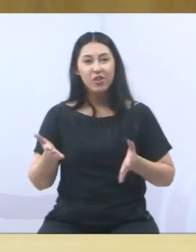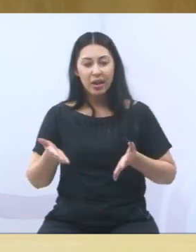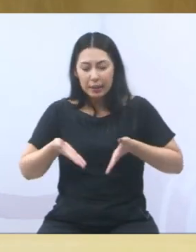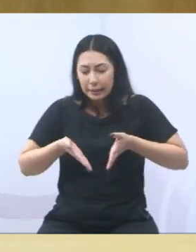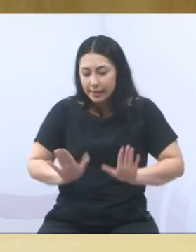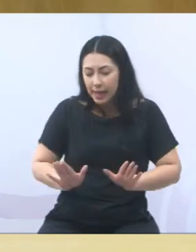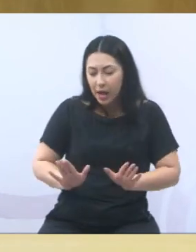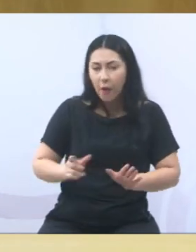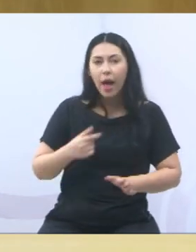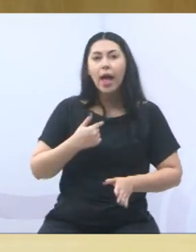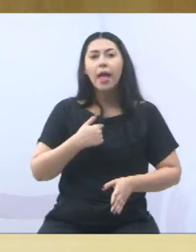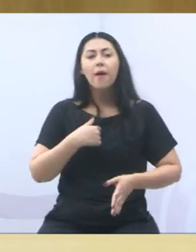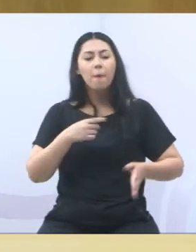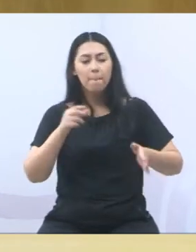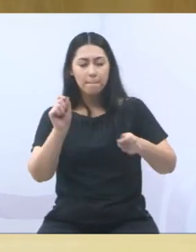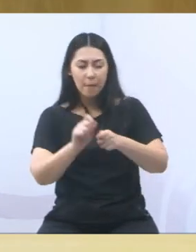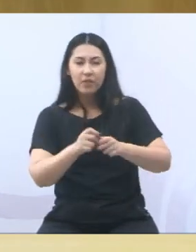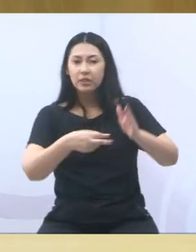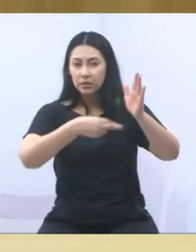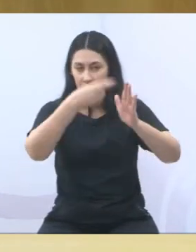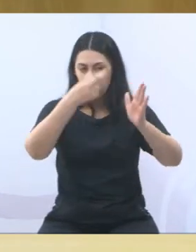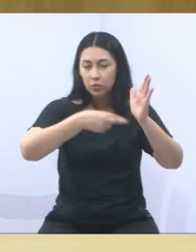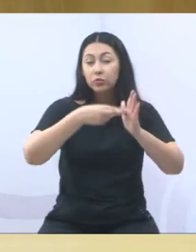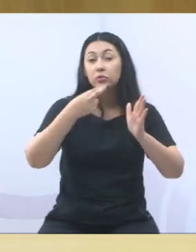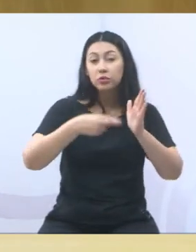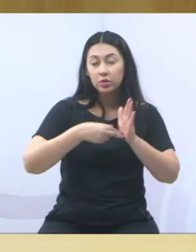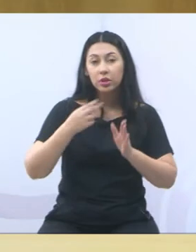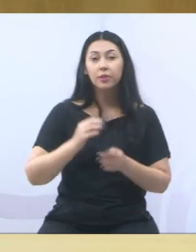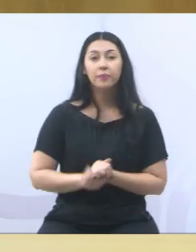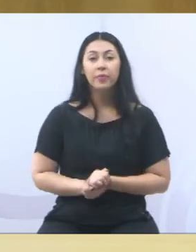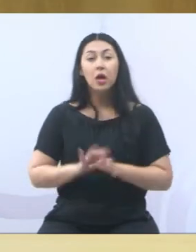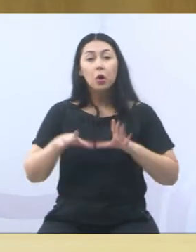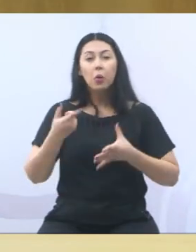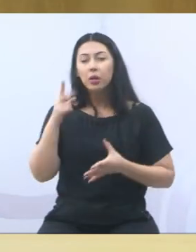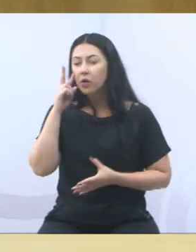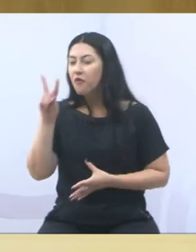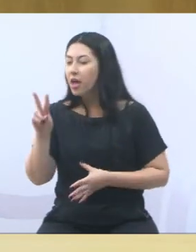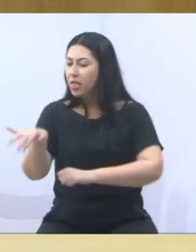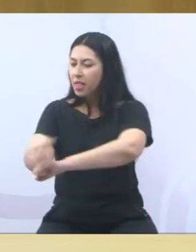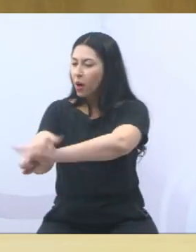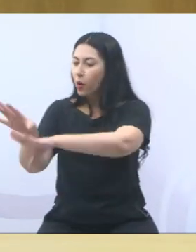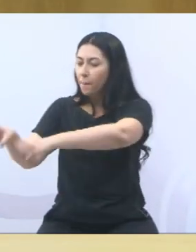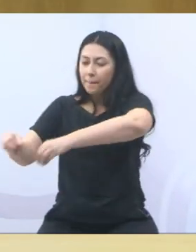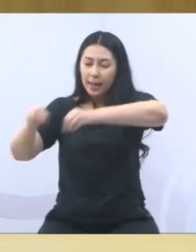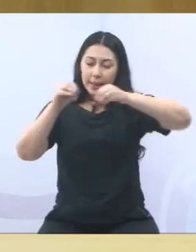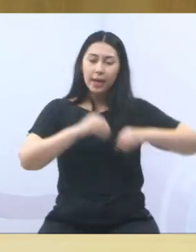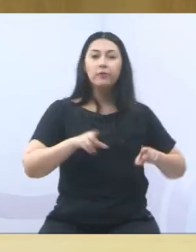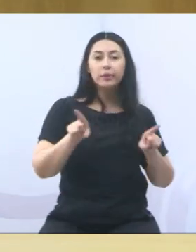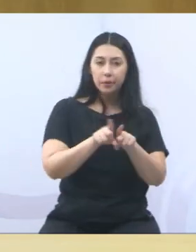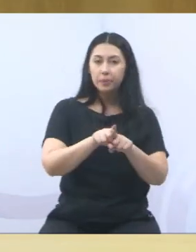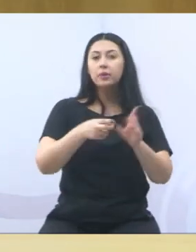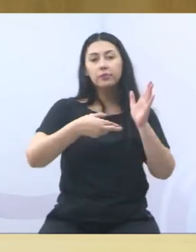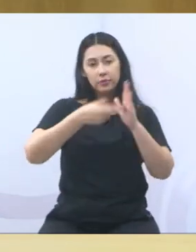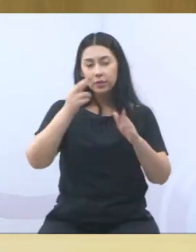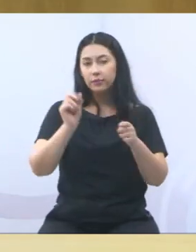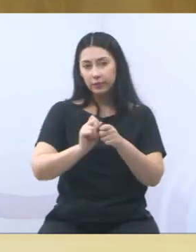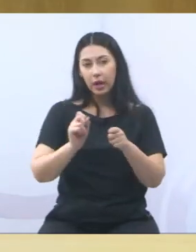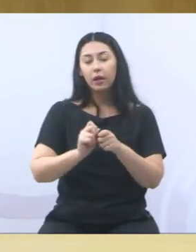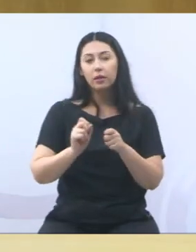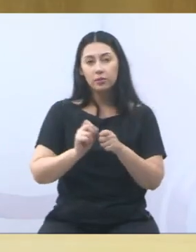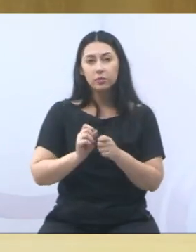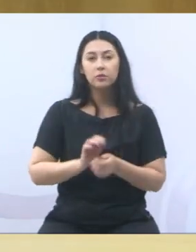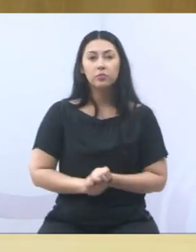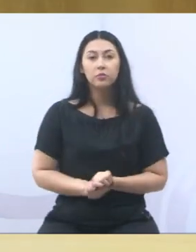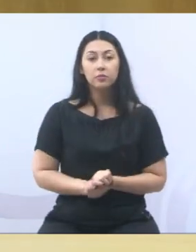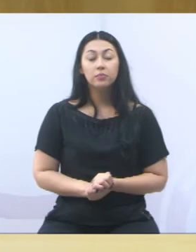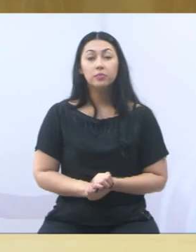castro. Entra para minha casa, os que eu recolho da rua, depois de uma semana eu já castrei o animal. Então, fazendo